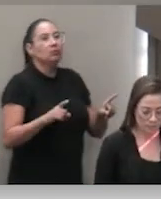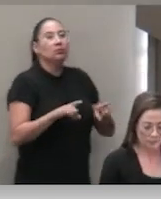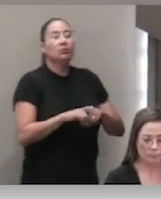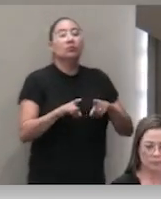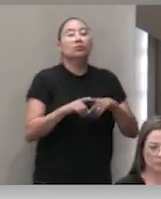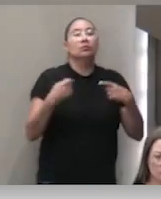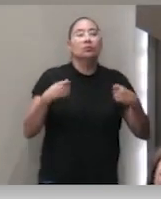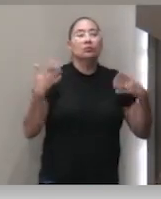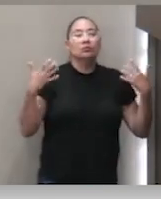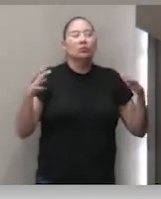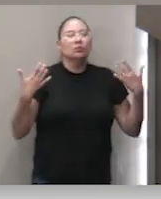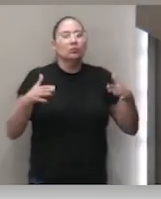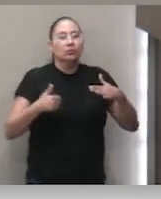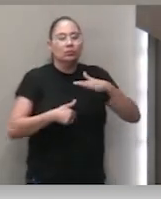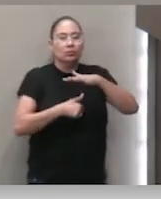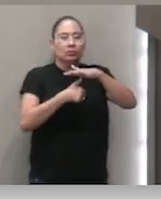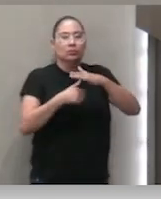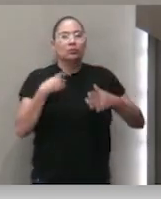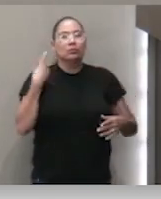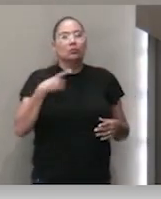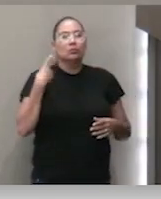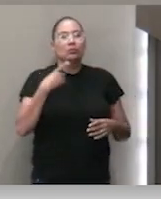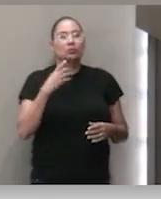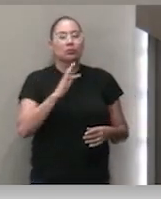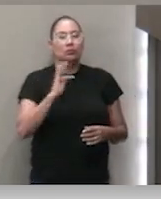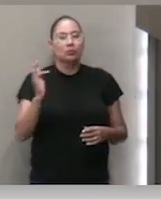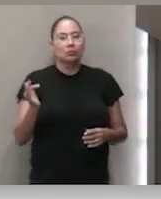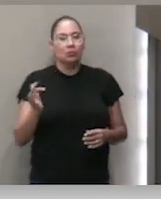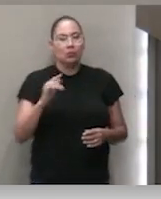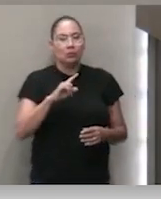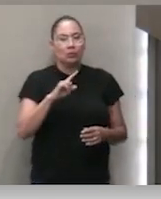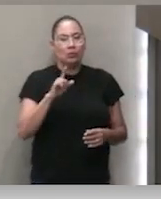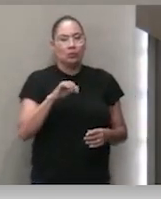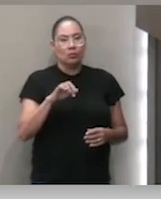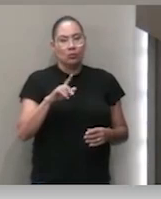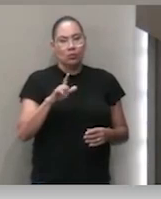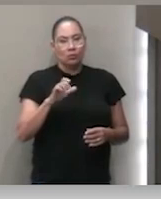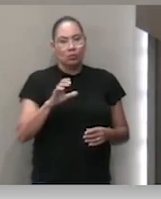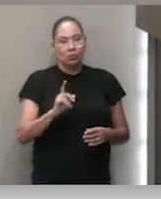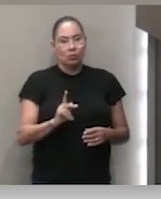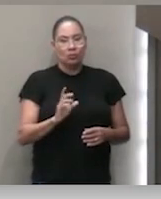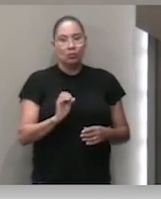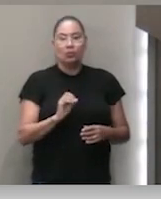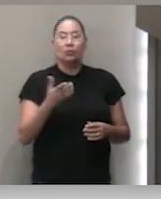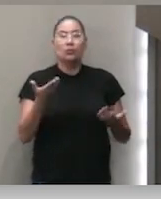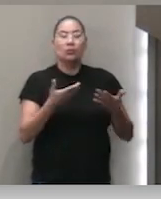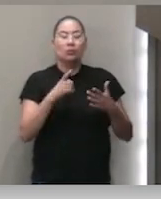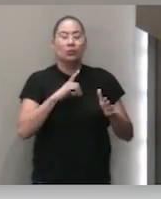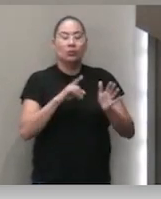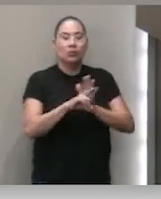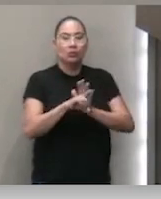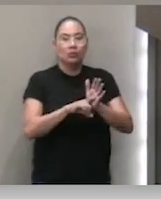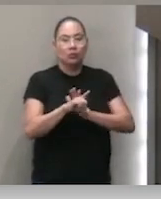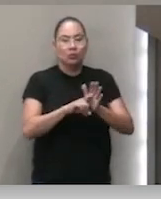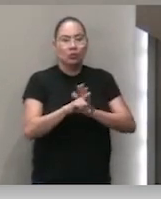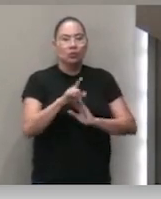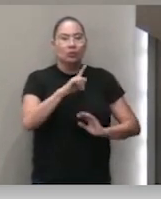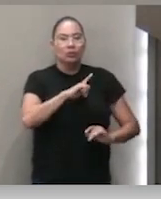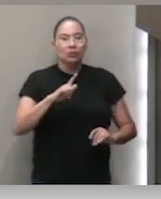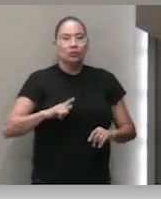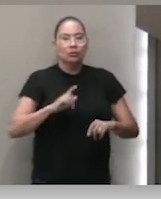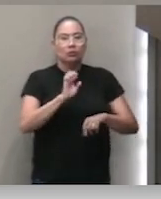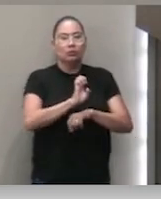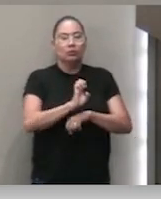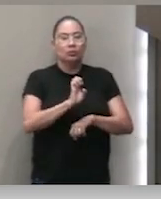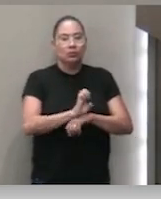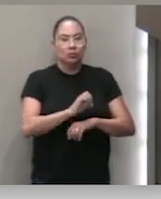parabenizar o nosso líder, deputado federal, Zuco, que hoje saiu uma pesquisa aí para o governo do